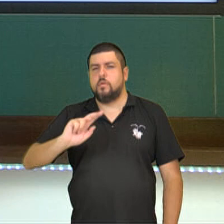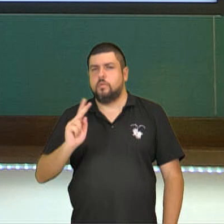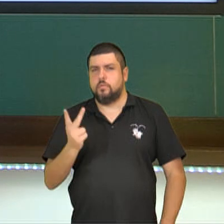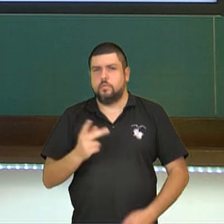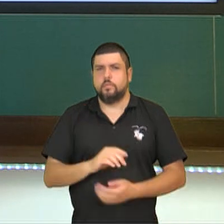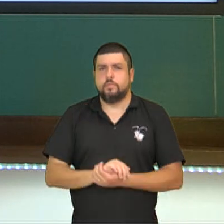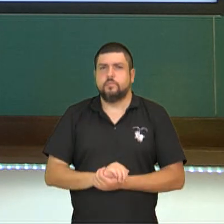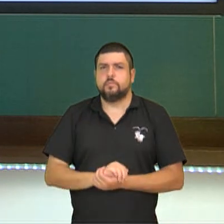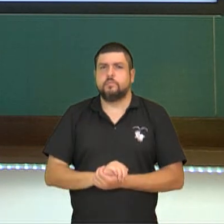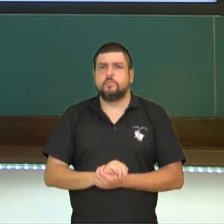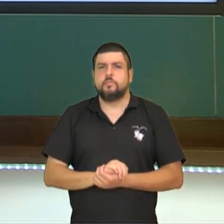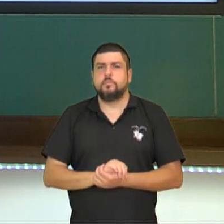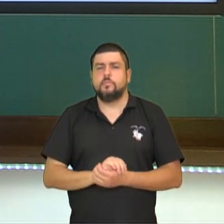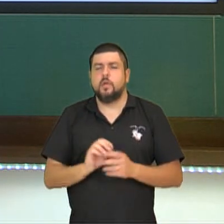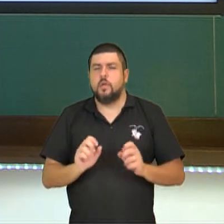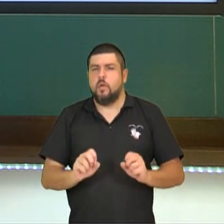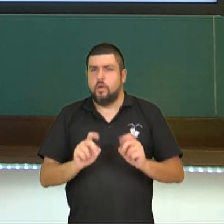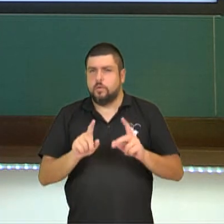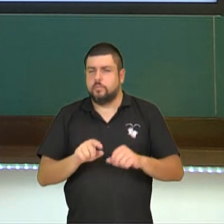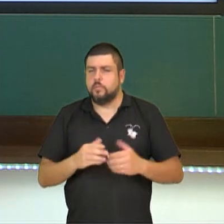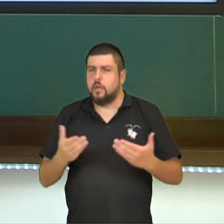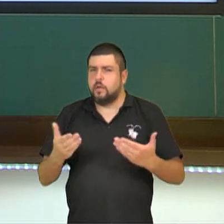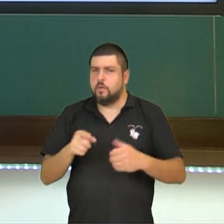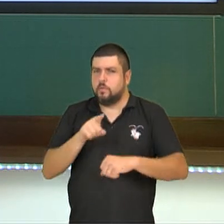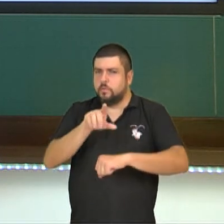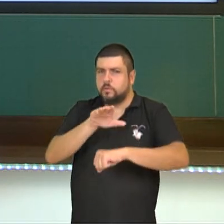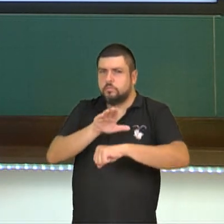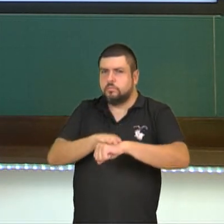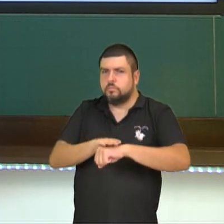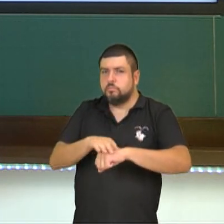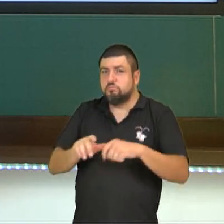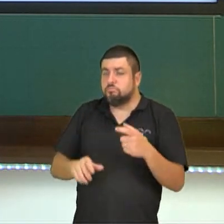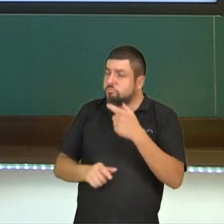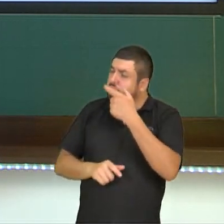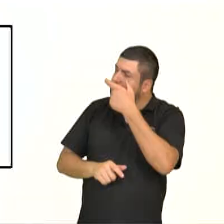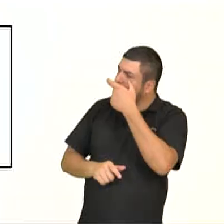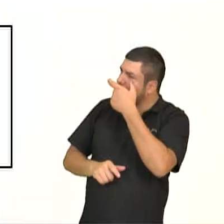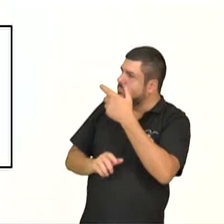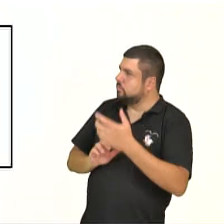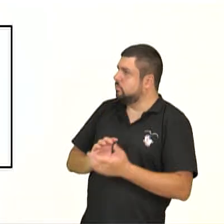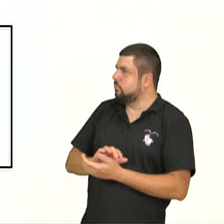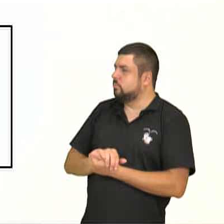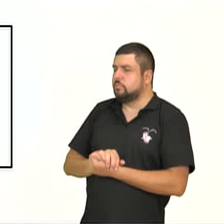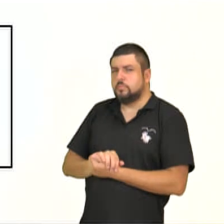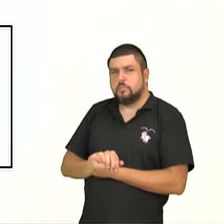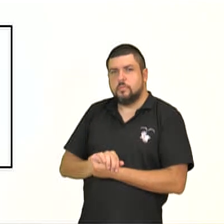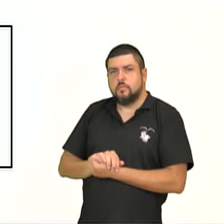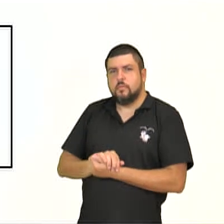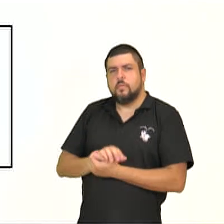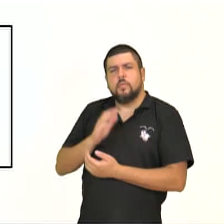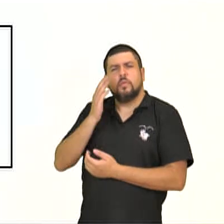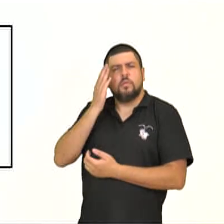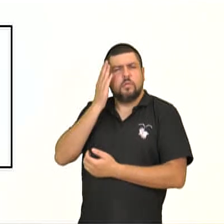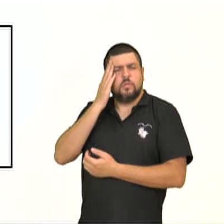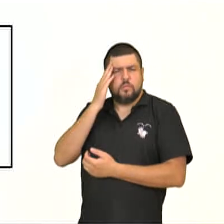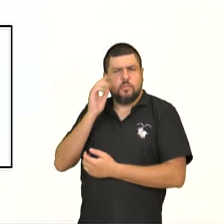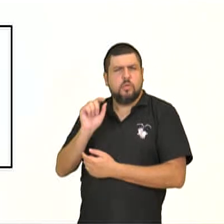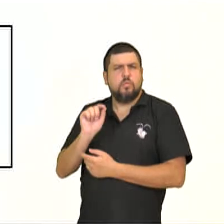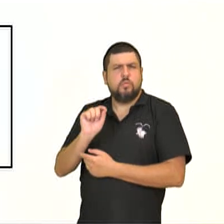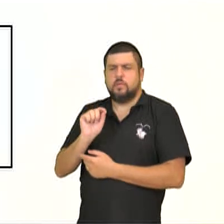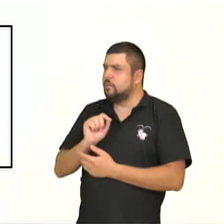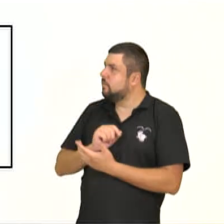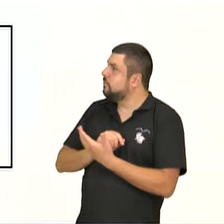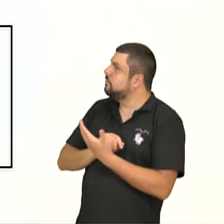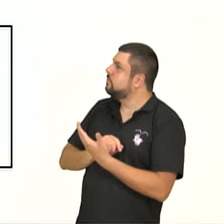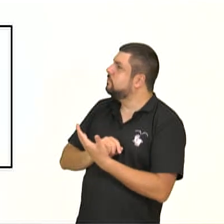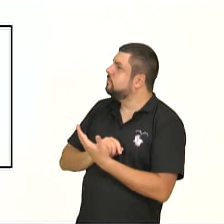Vamos fazer a nossa análise. Vocês agora serão os historiadores ativos da nossa aula. Você saberia dizer o que é o